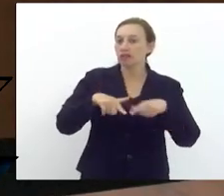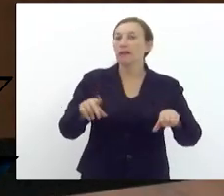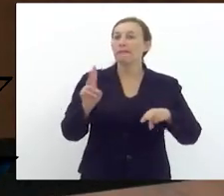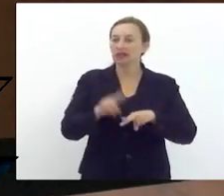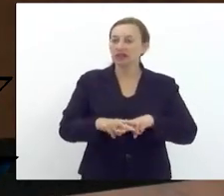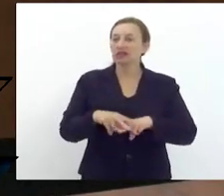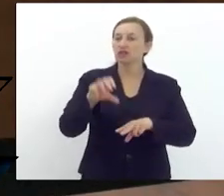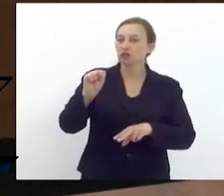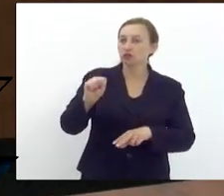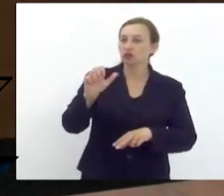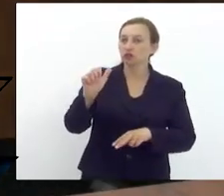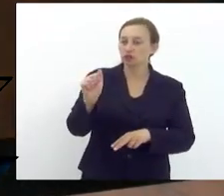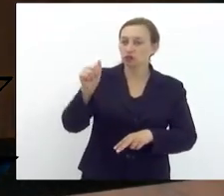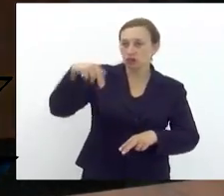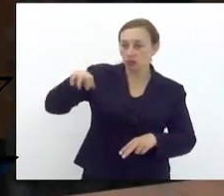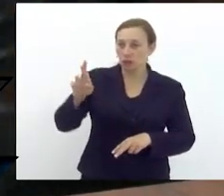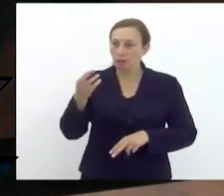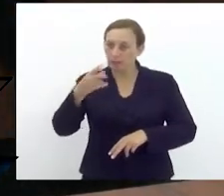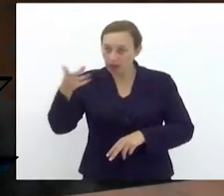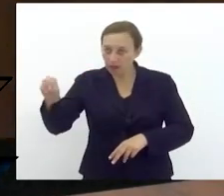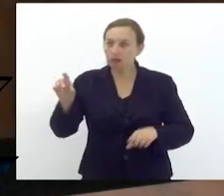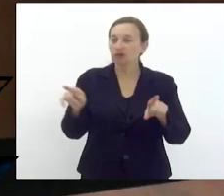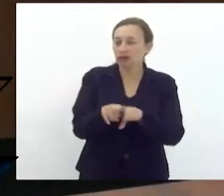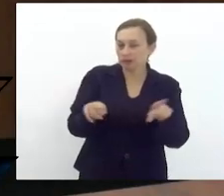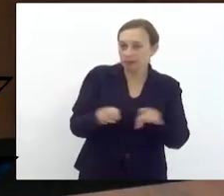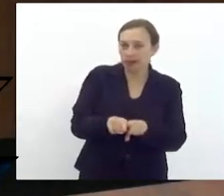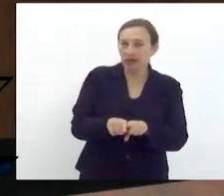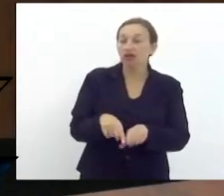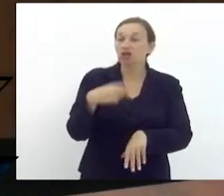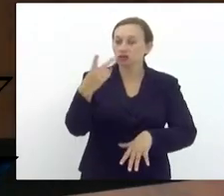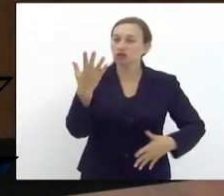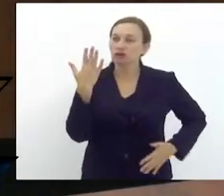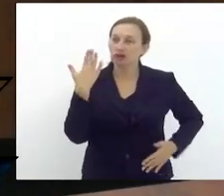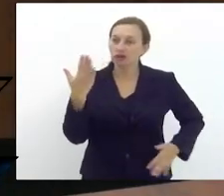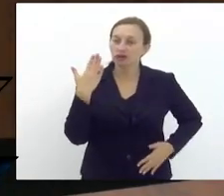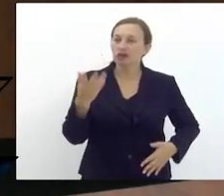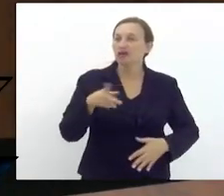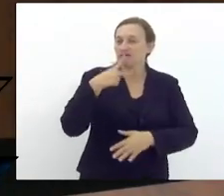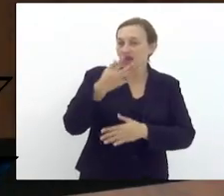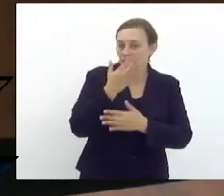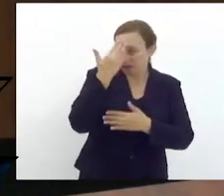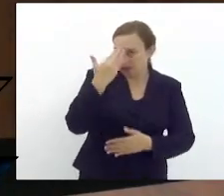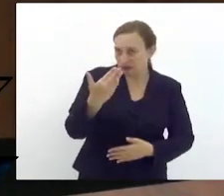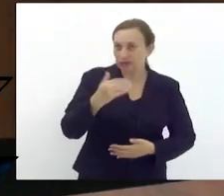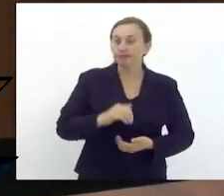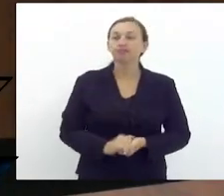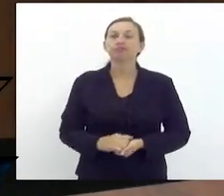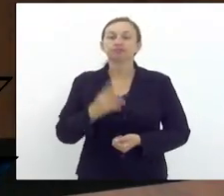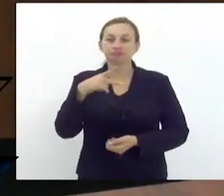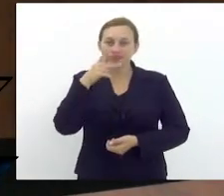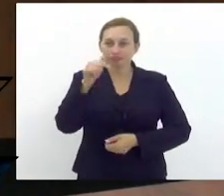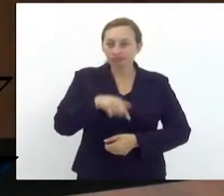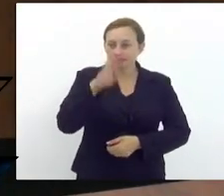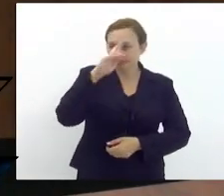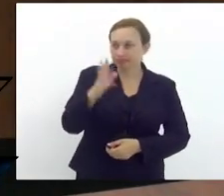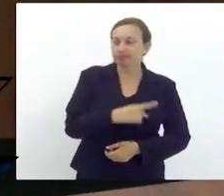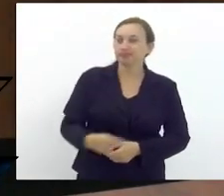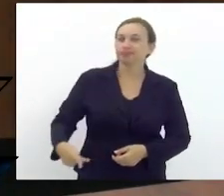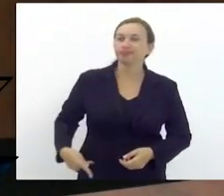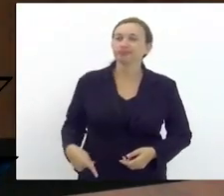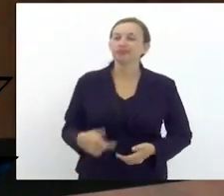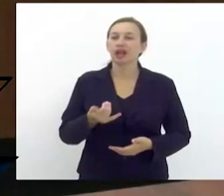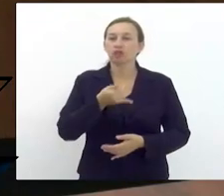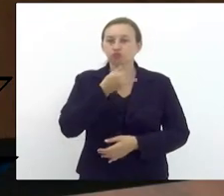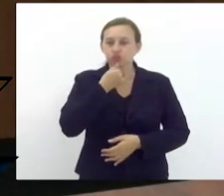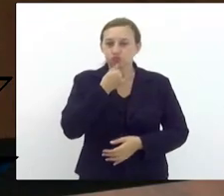que se iniciou-se ali em Duque de Caxias também então quero aqui externar meu agradecimento e dizer aqui presidente da